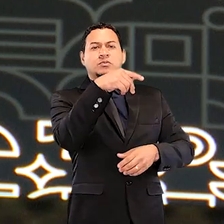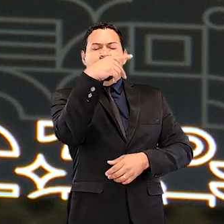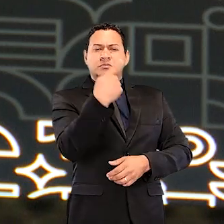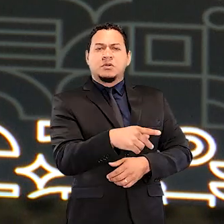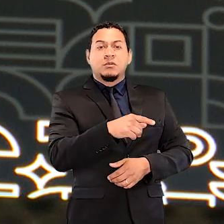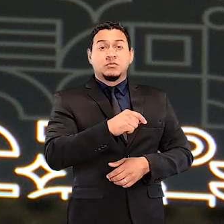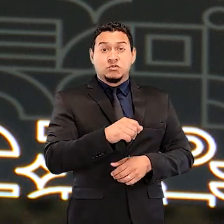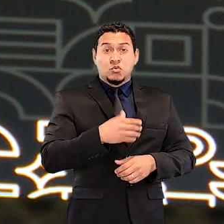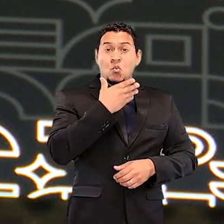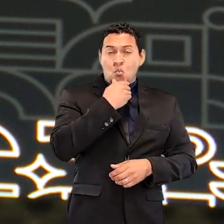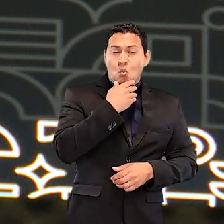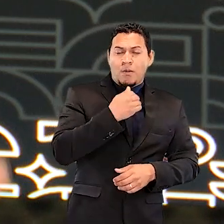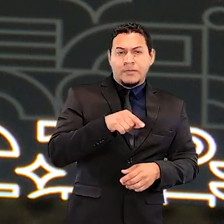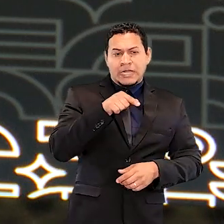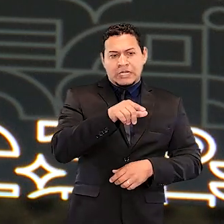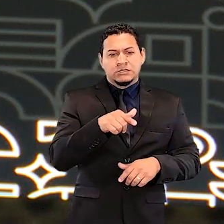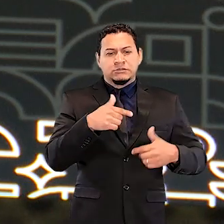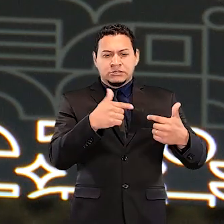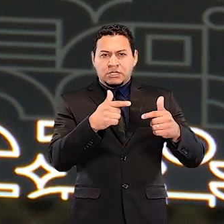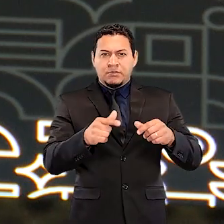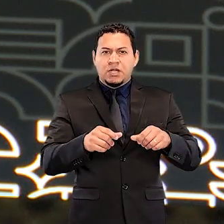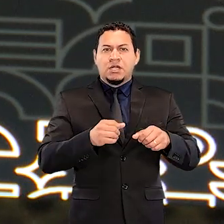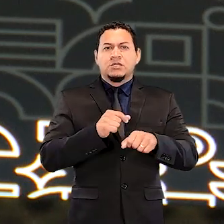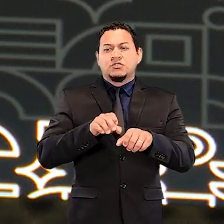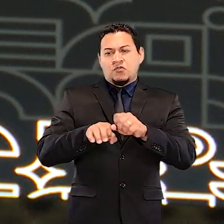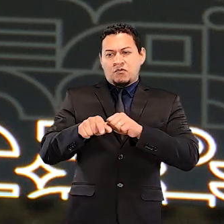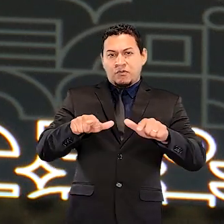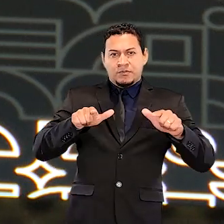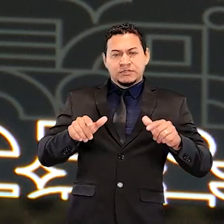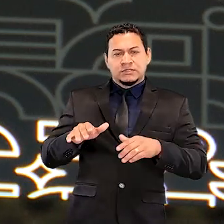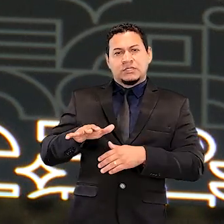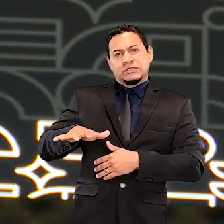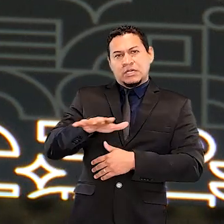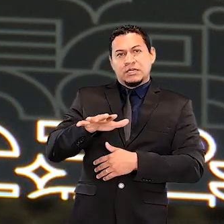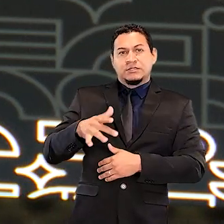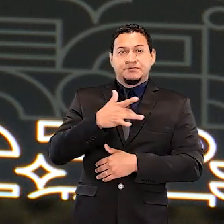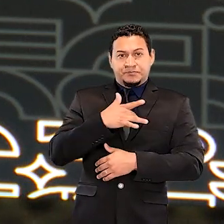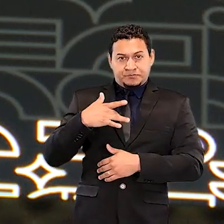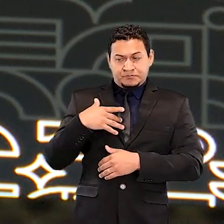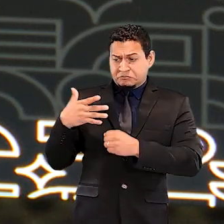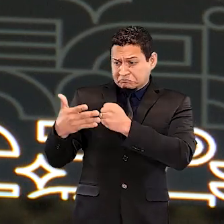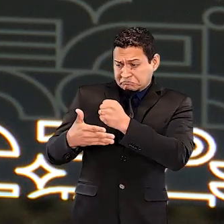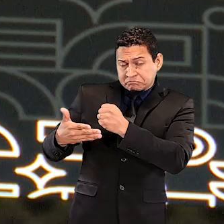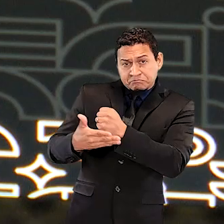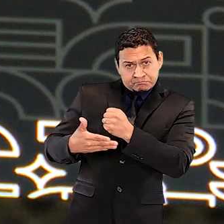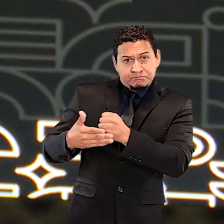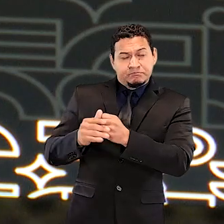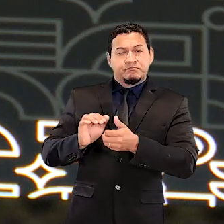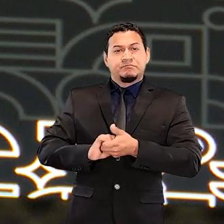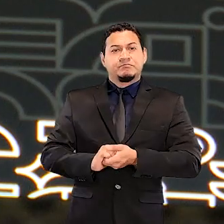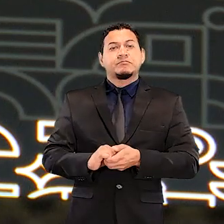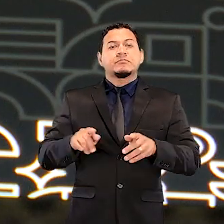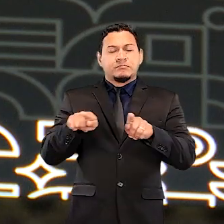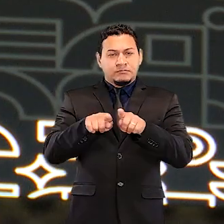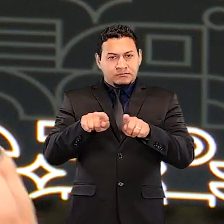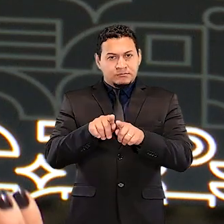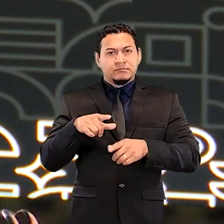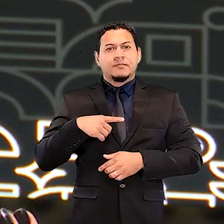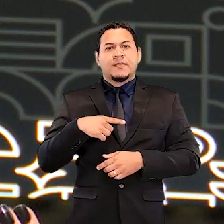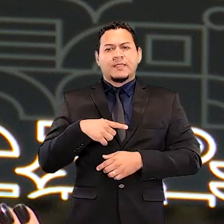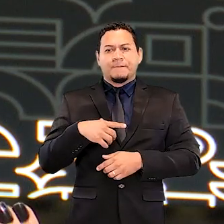que visa a formação de profissionais de saúde que estão na base, de profissionais de